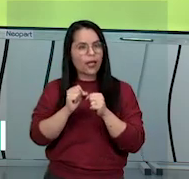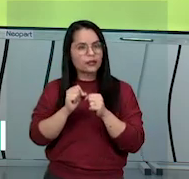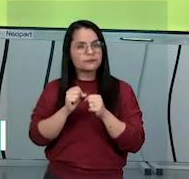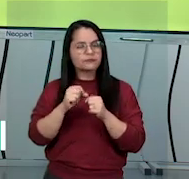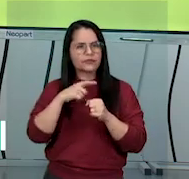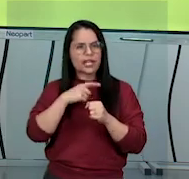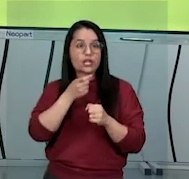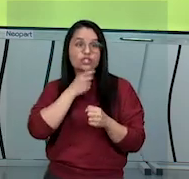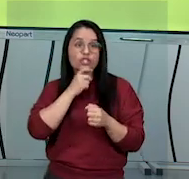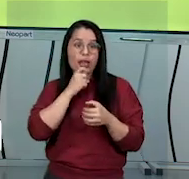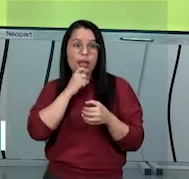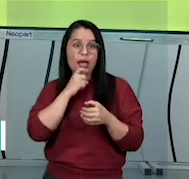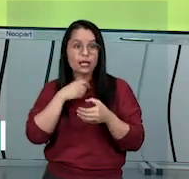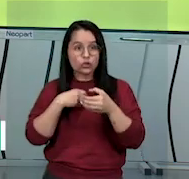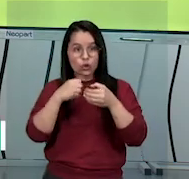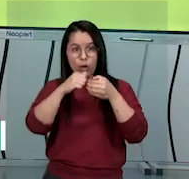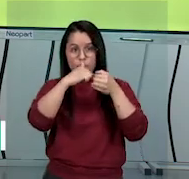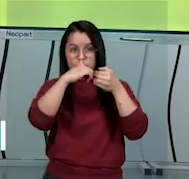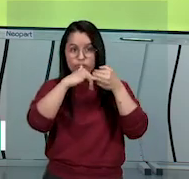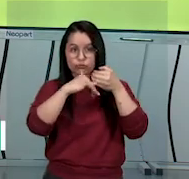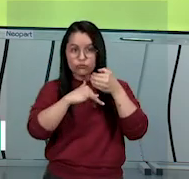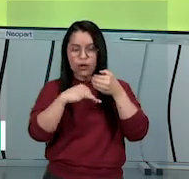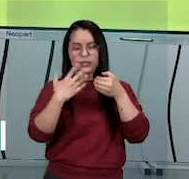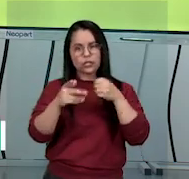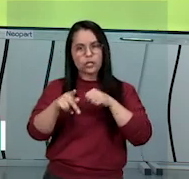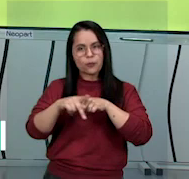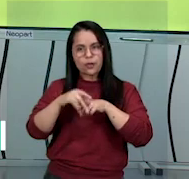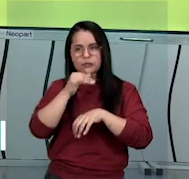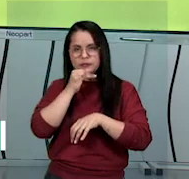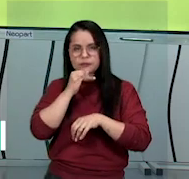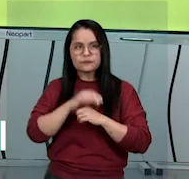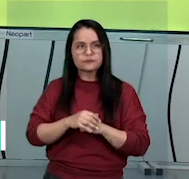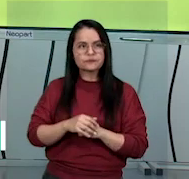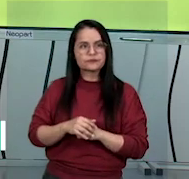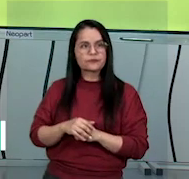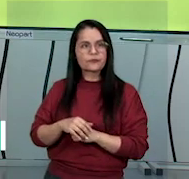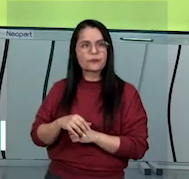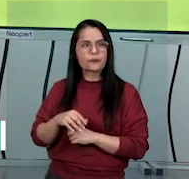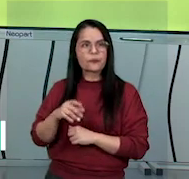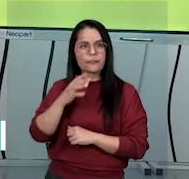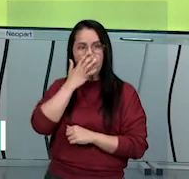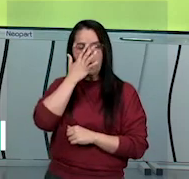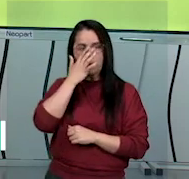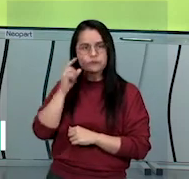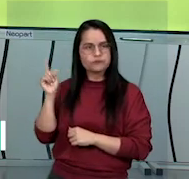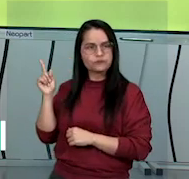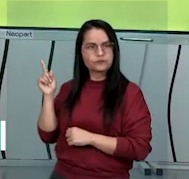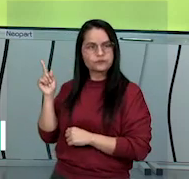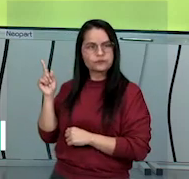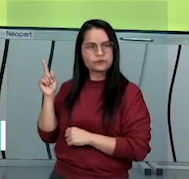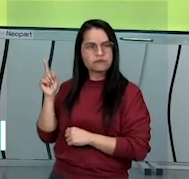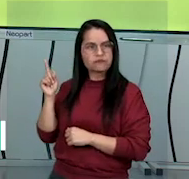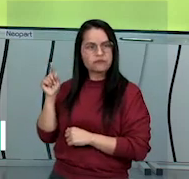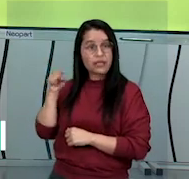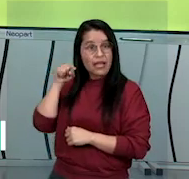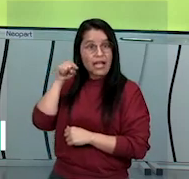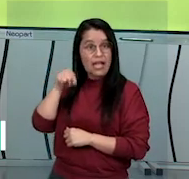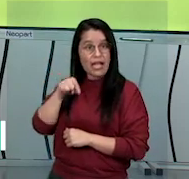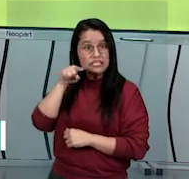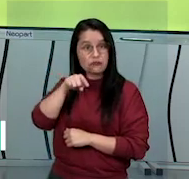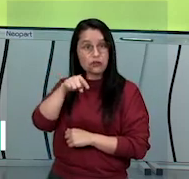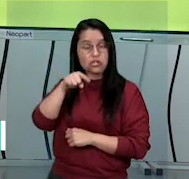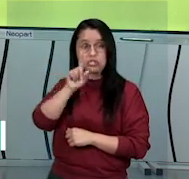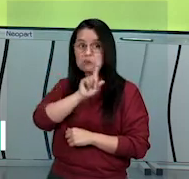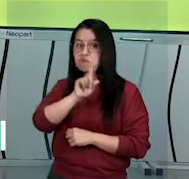está gelada. Então aqui tem alguns pronomes do exemplo. Essa você não deve ter imaginado.